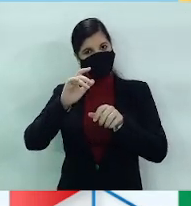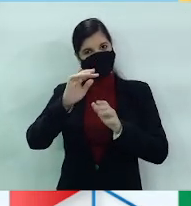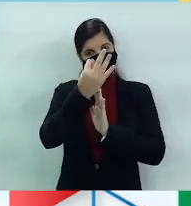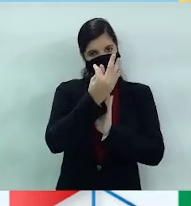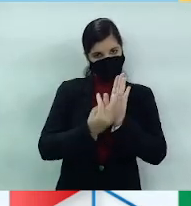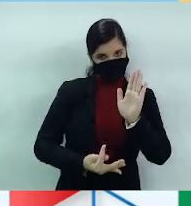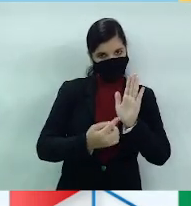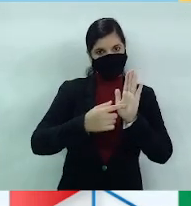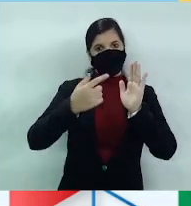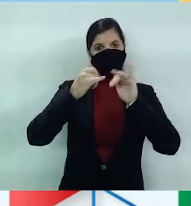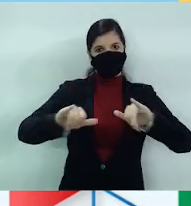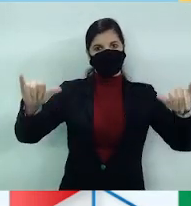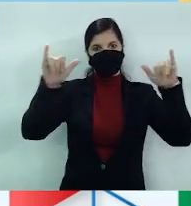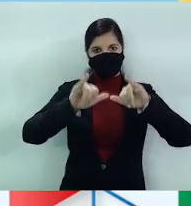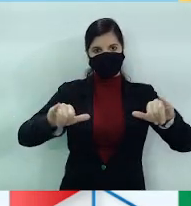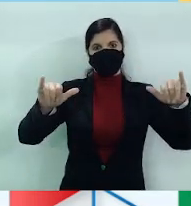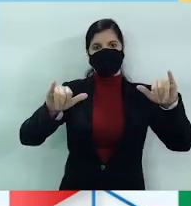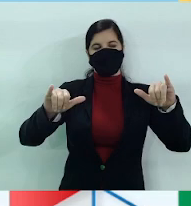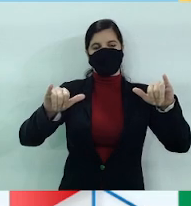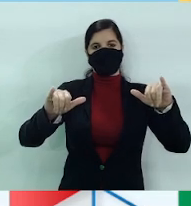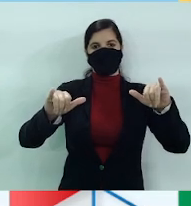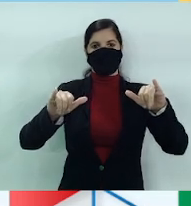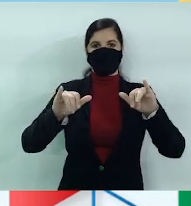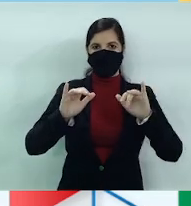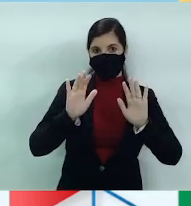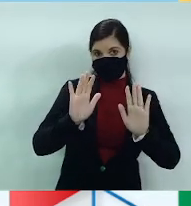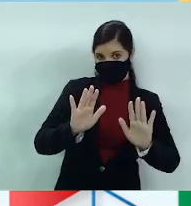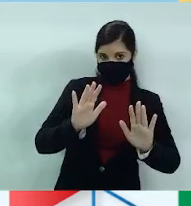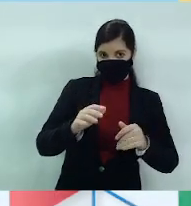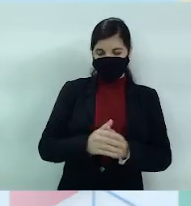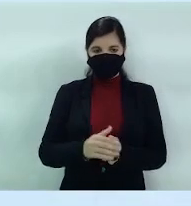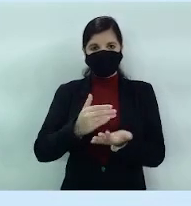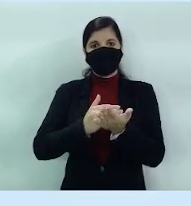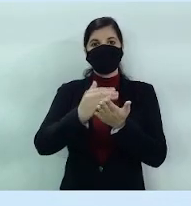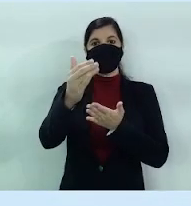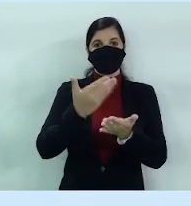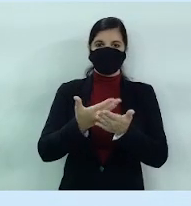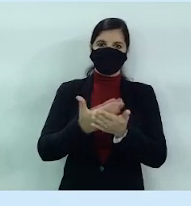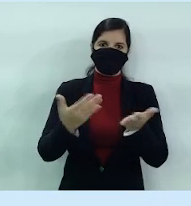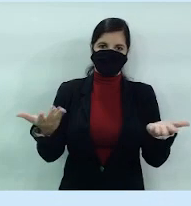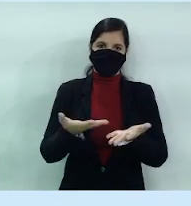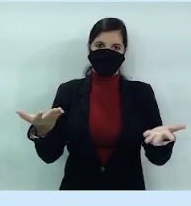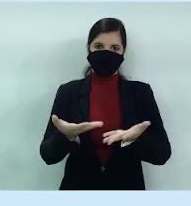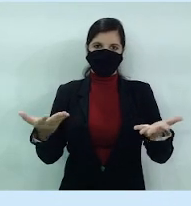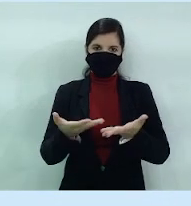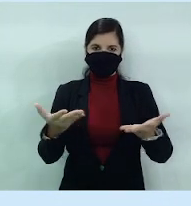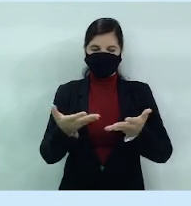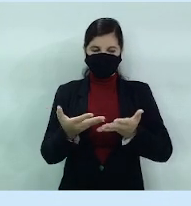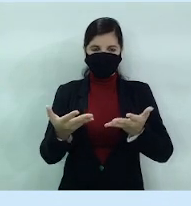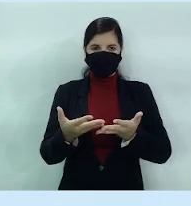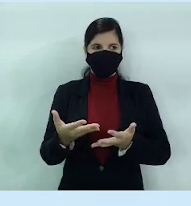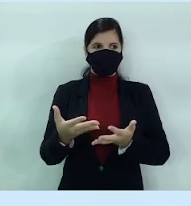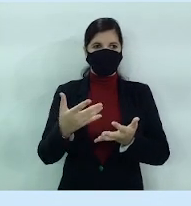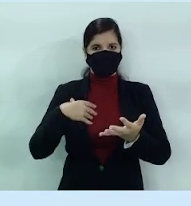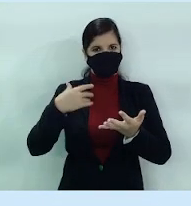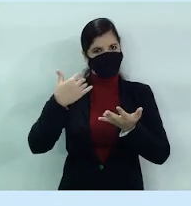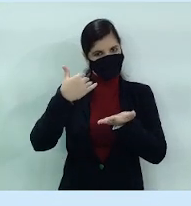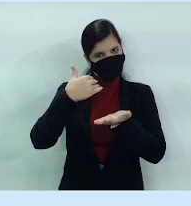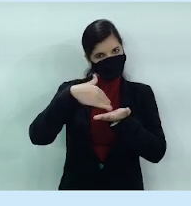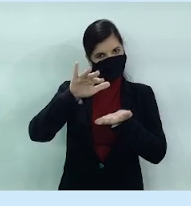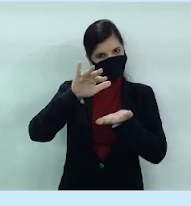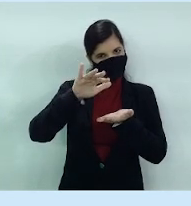textos publicitários. Então vamos lá. Para iniciar a nossa aula de hoje, eu tenho aqui uma